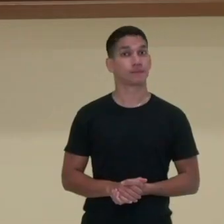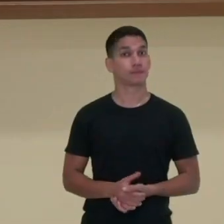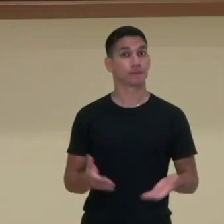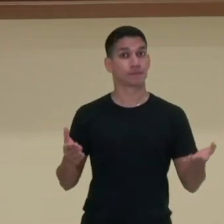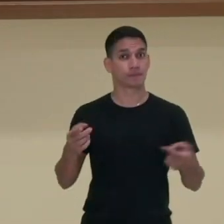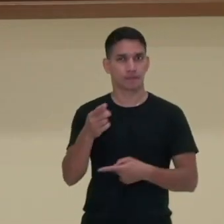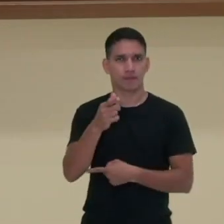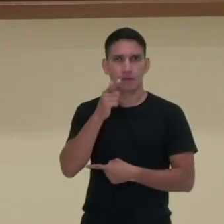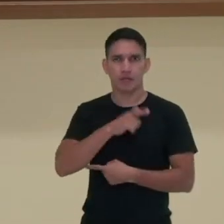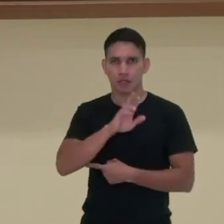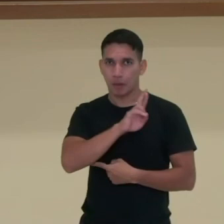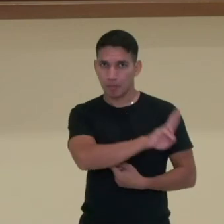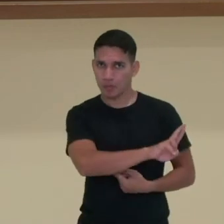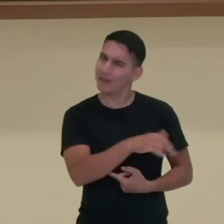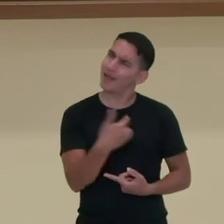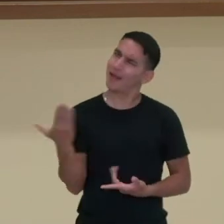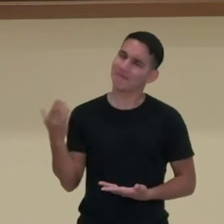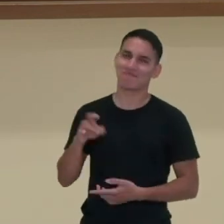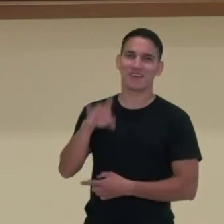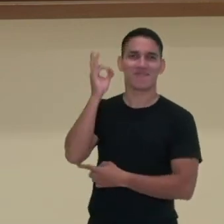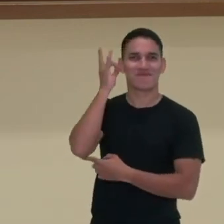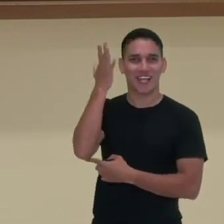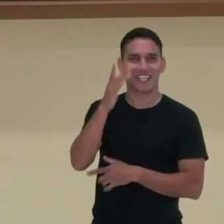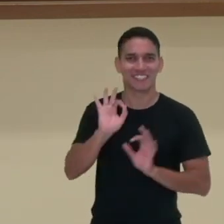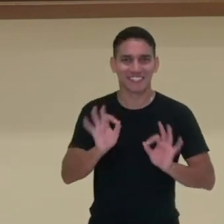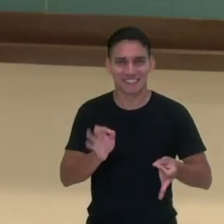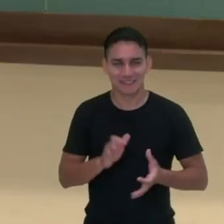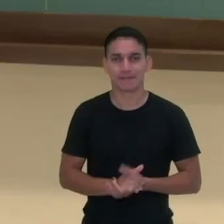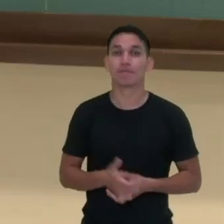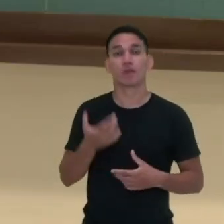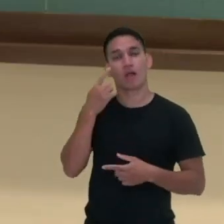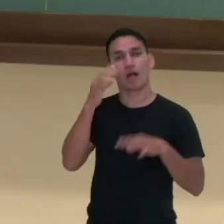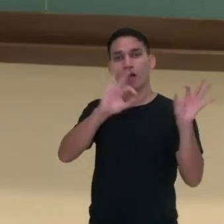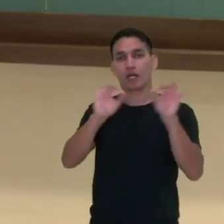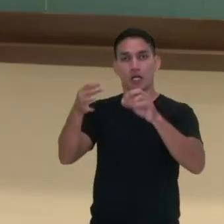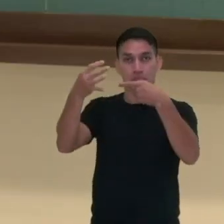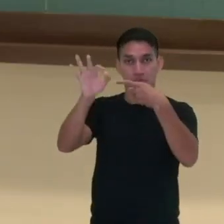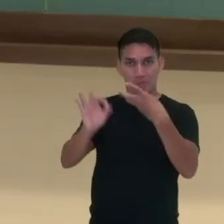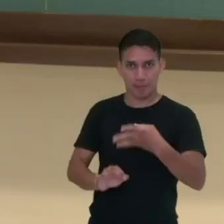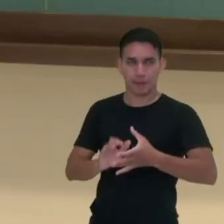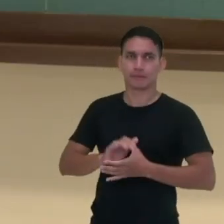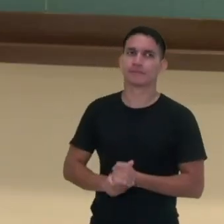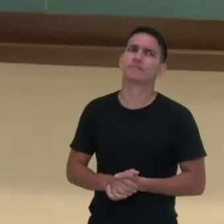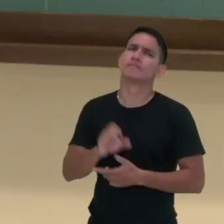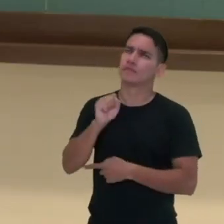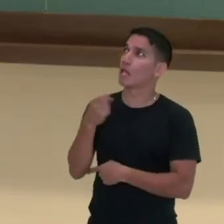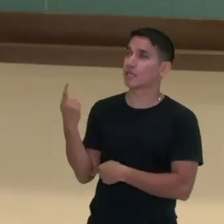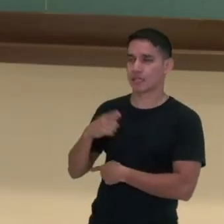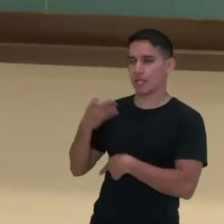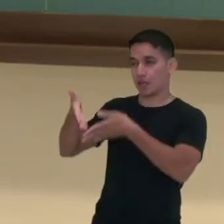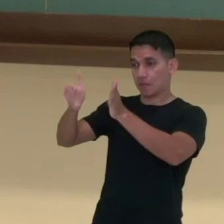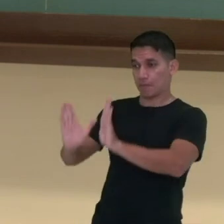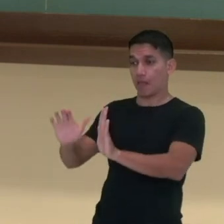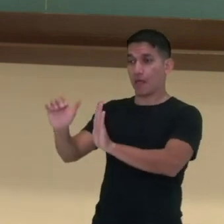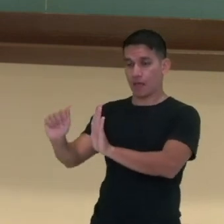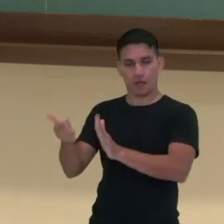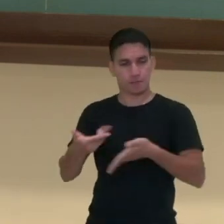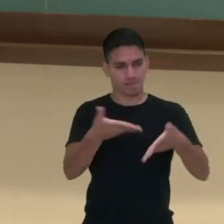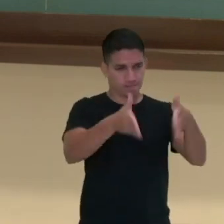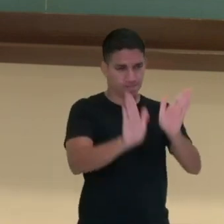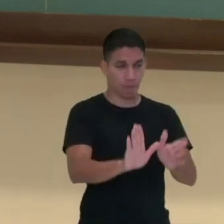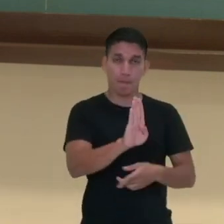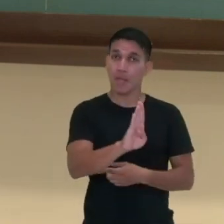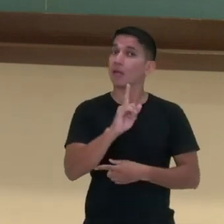E aí, pessoal, resolveram? Essa estava mais fácil, né? Então acompanhe aqui comigo a correção. Tenho a matriz A, tenho a matriz B.